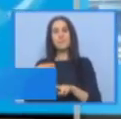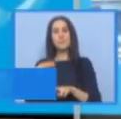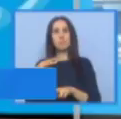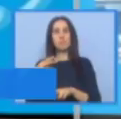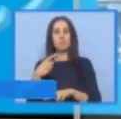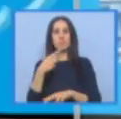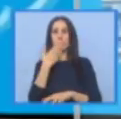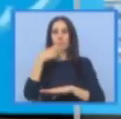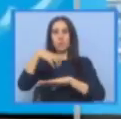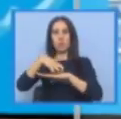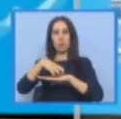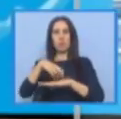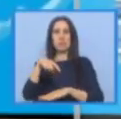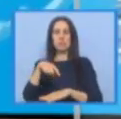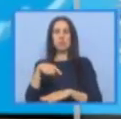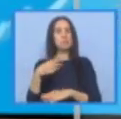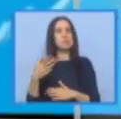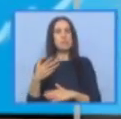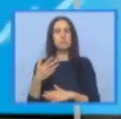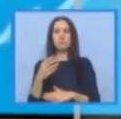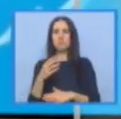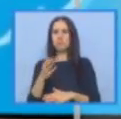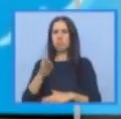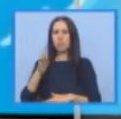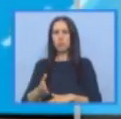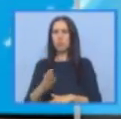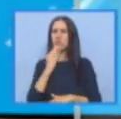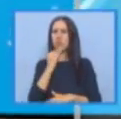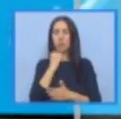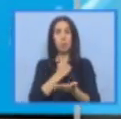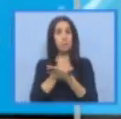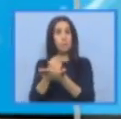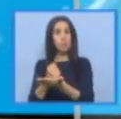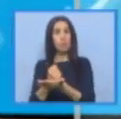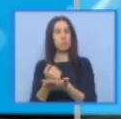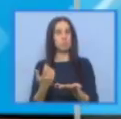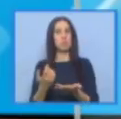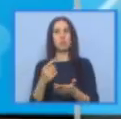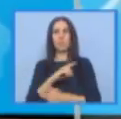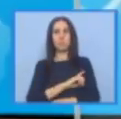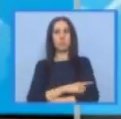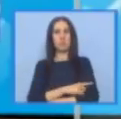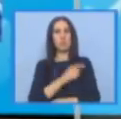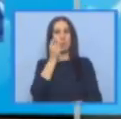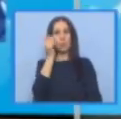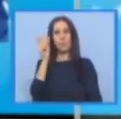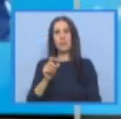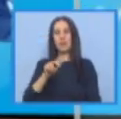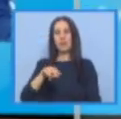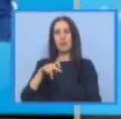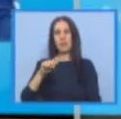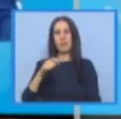que é um gesto de apoio à linha dura de Israel e, portanto, à linha que está no poder, Netanyahu, e